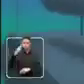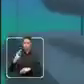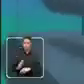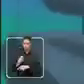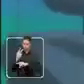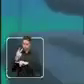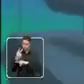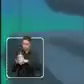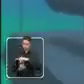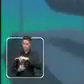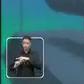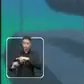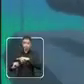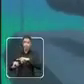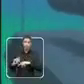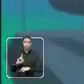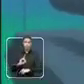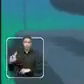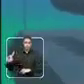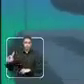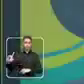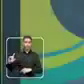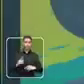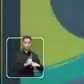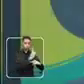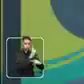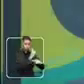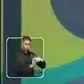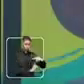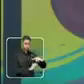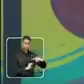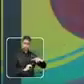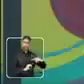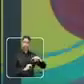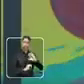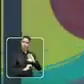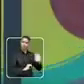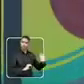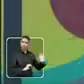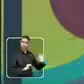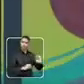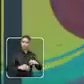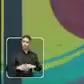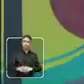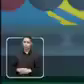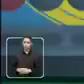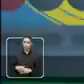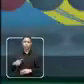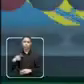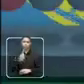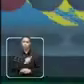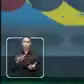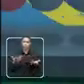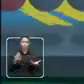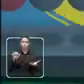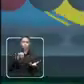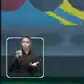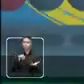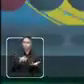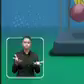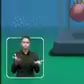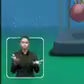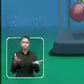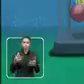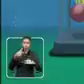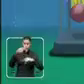2 em cada 10 brasileiros dizem ser de direita. 1 em cada 10 brasileiros diz ser de esquerda. E nós,